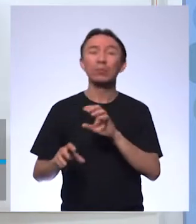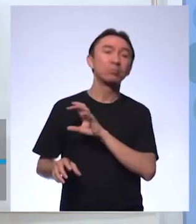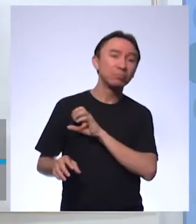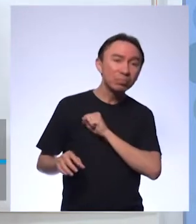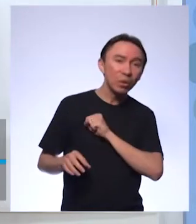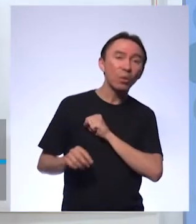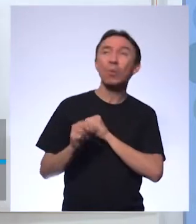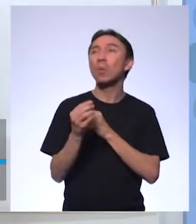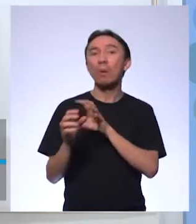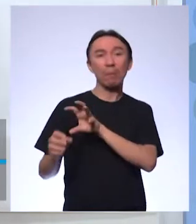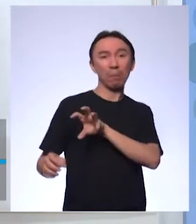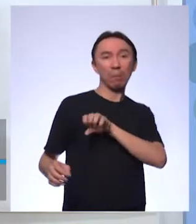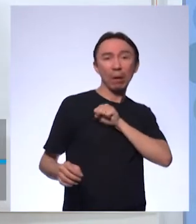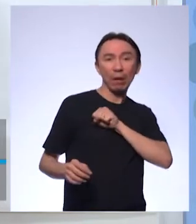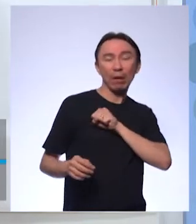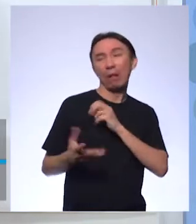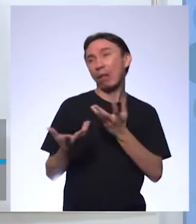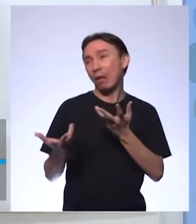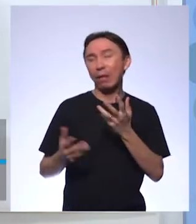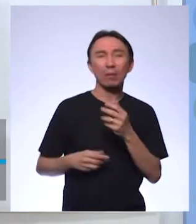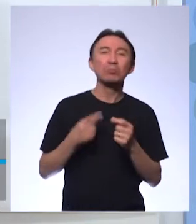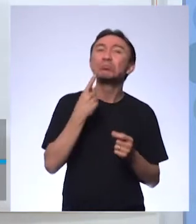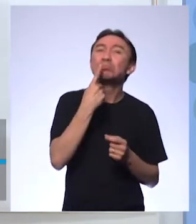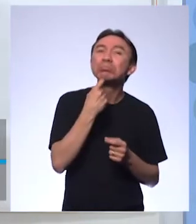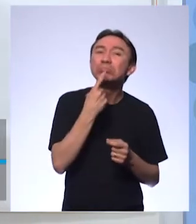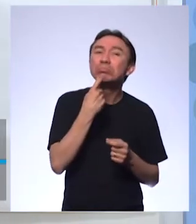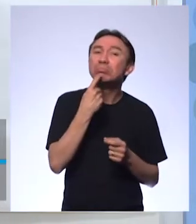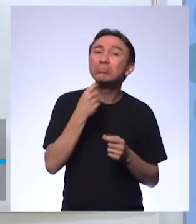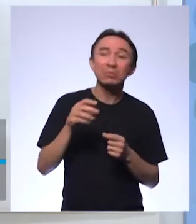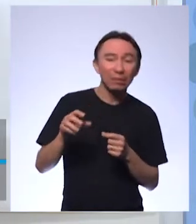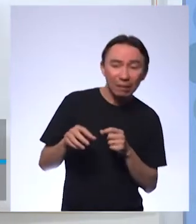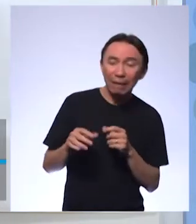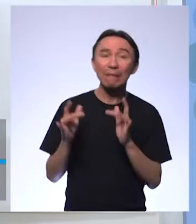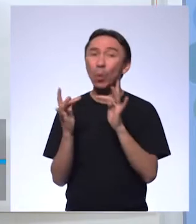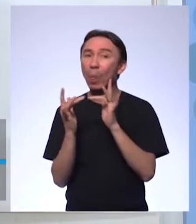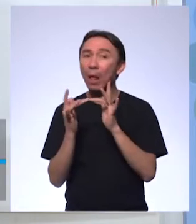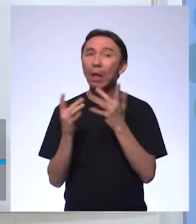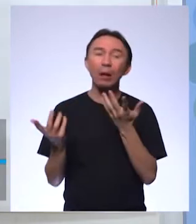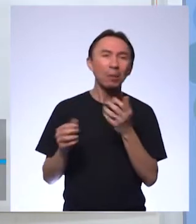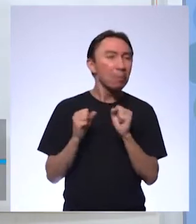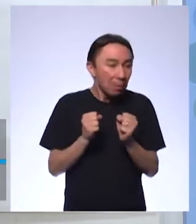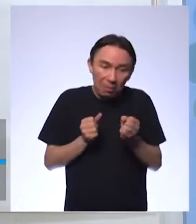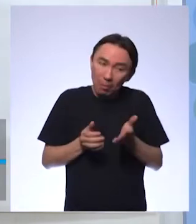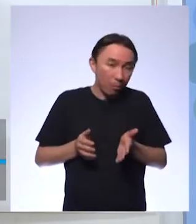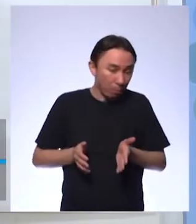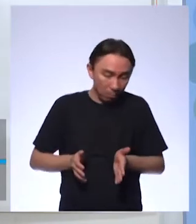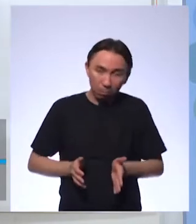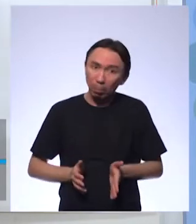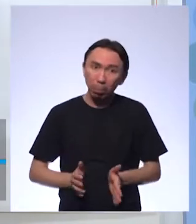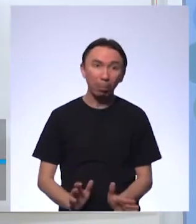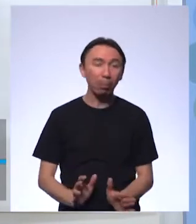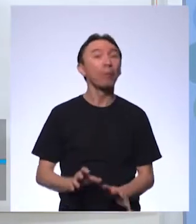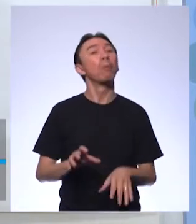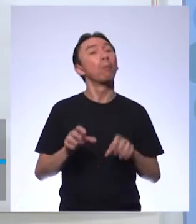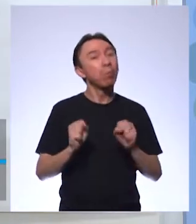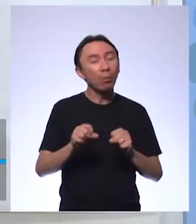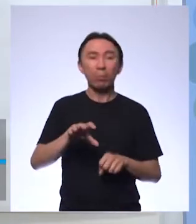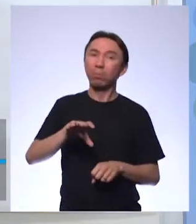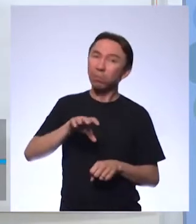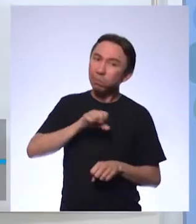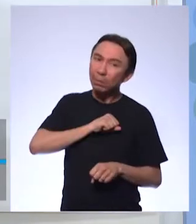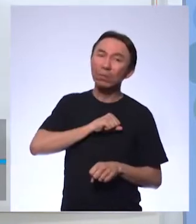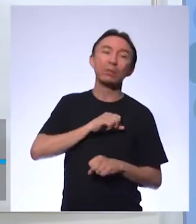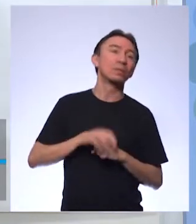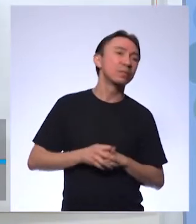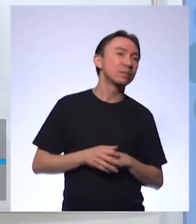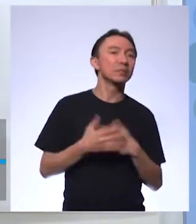sangue, inclusive na hora do parto pode acontecer contágio, né? Até mesmo na gravidez, antes do parto, pode